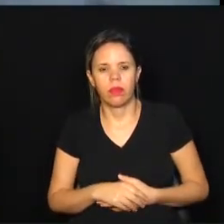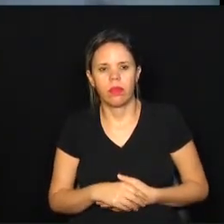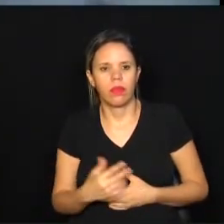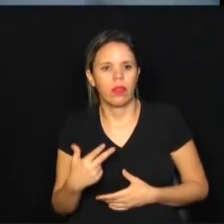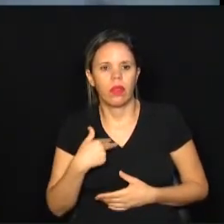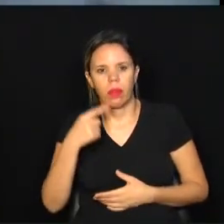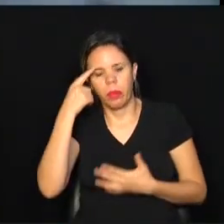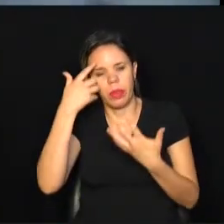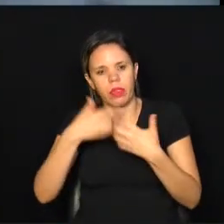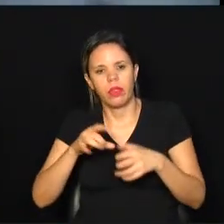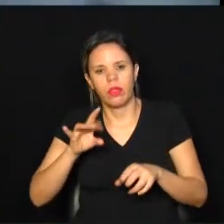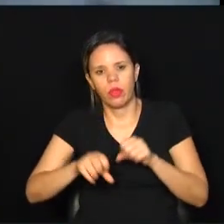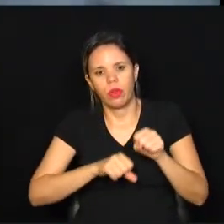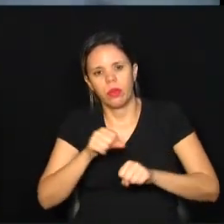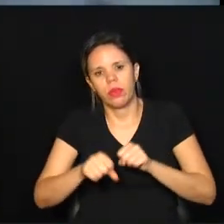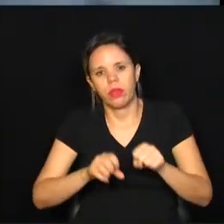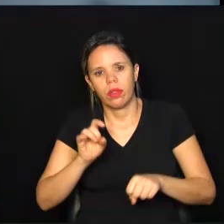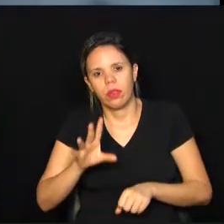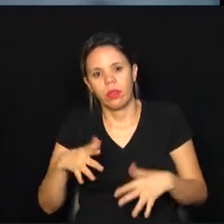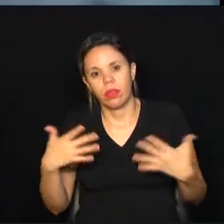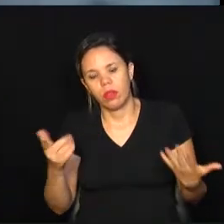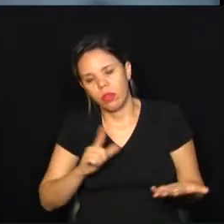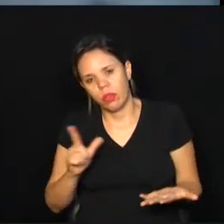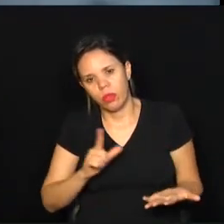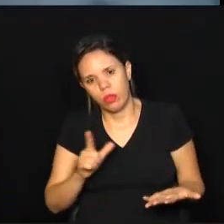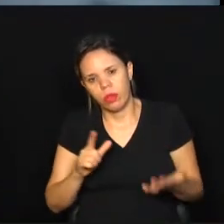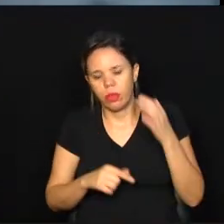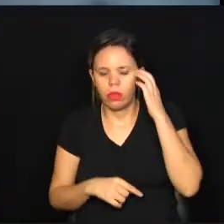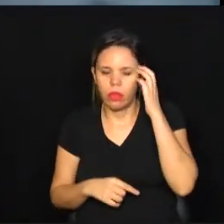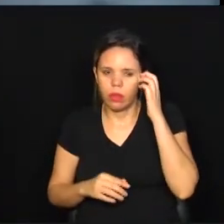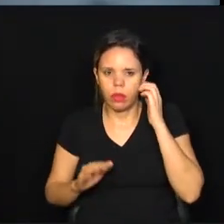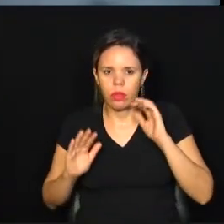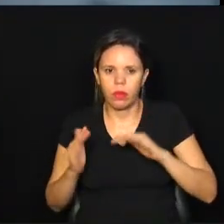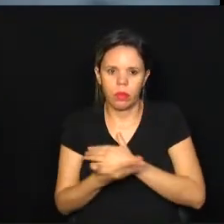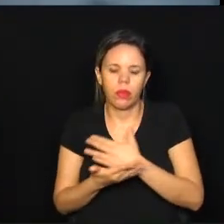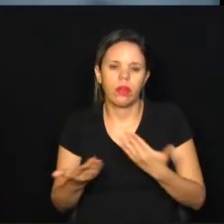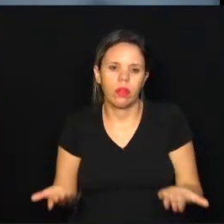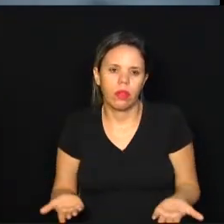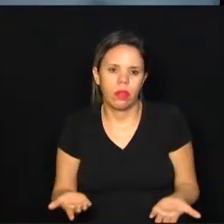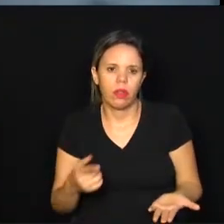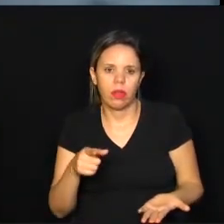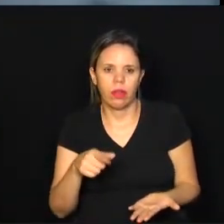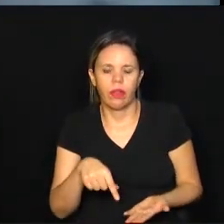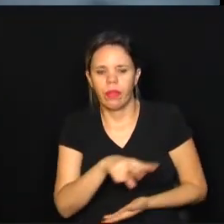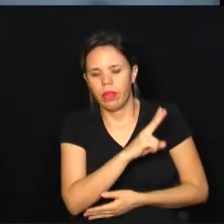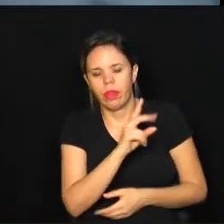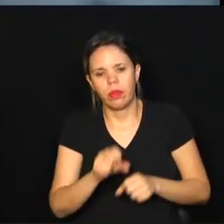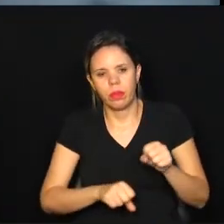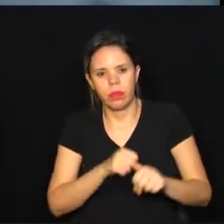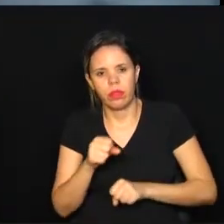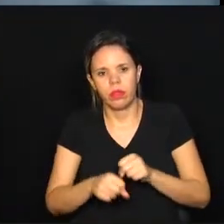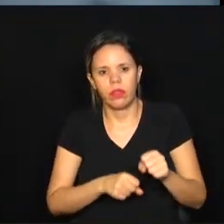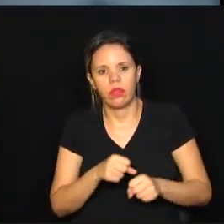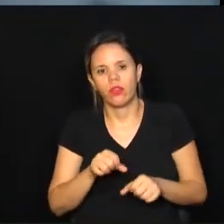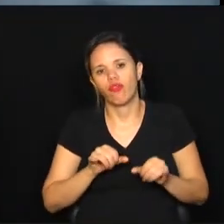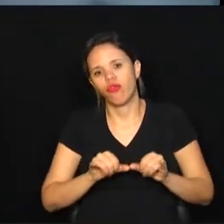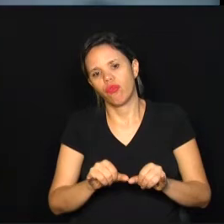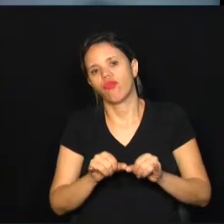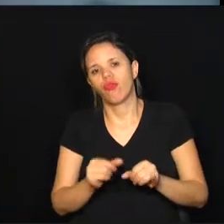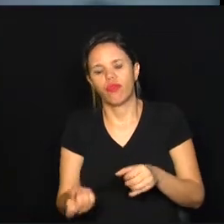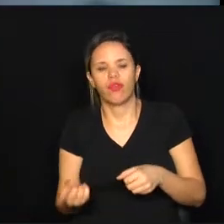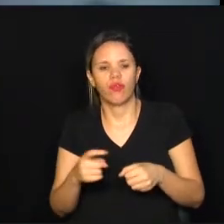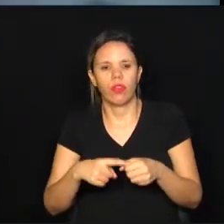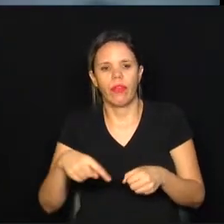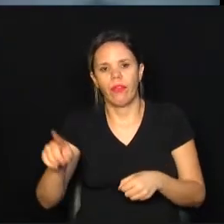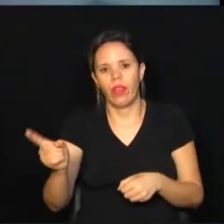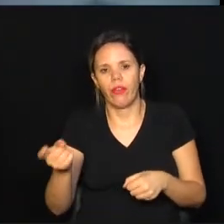pensar a bicicleta só... Claro que pensar a bicicleta no bairro, aí você vai de bicicleta no mercado e volta,